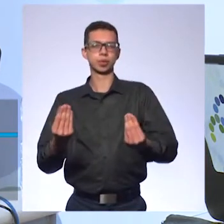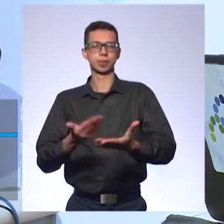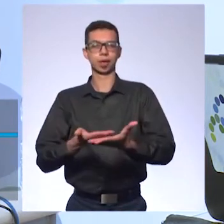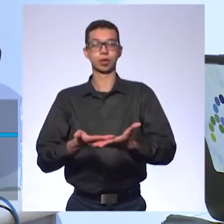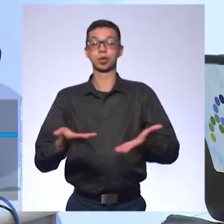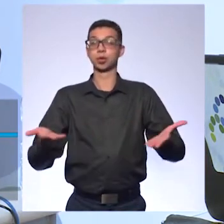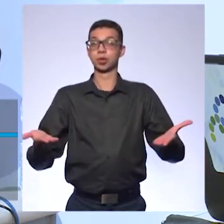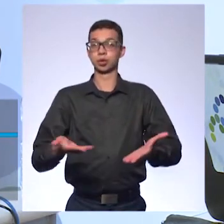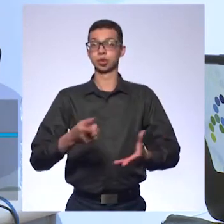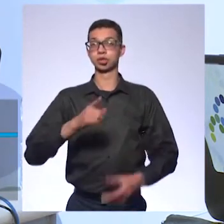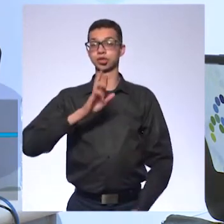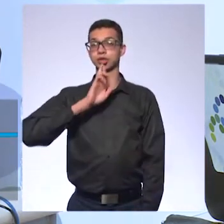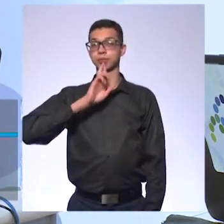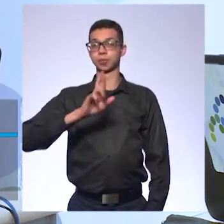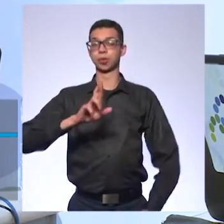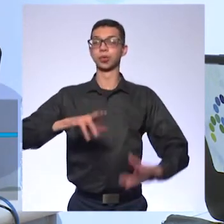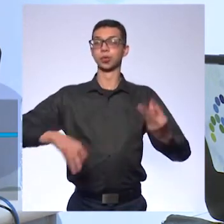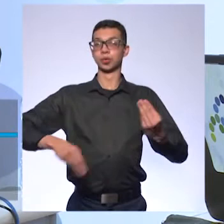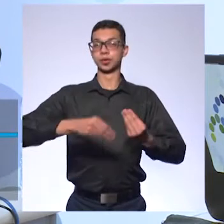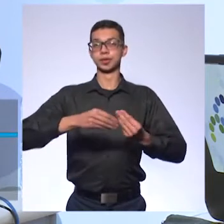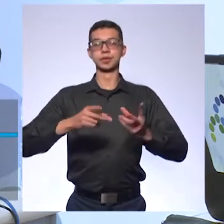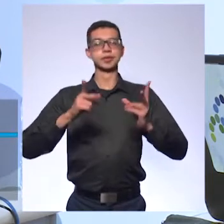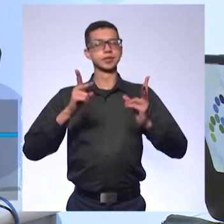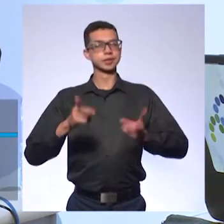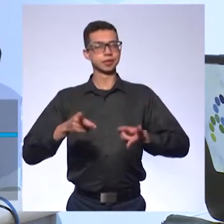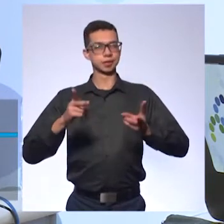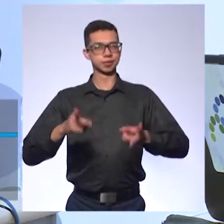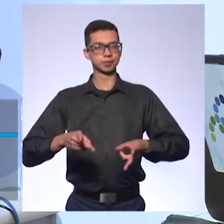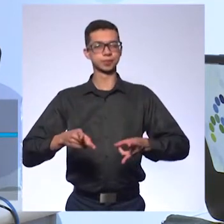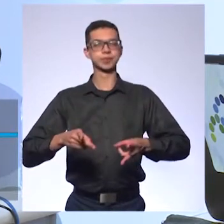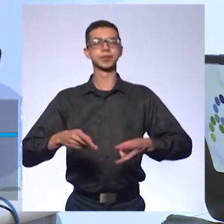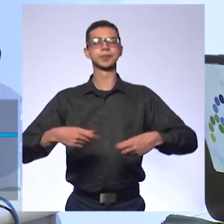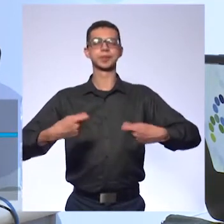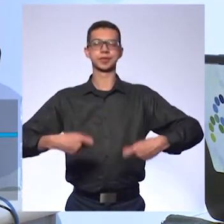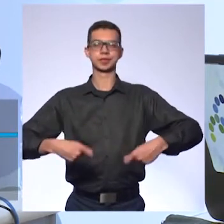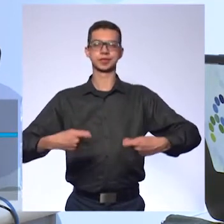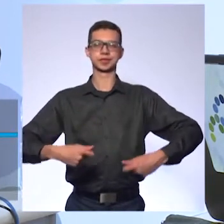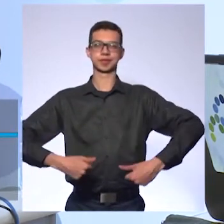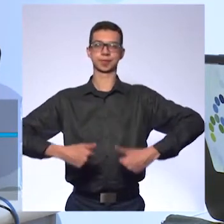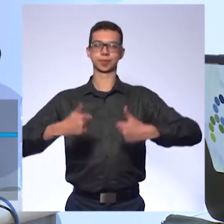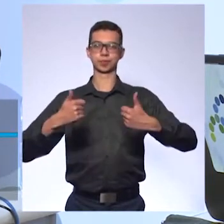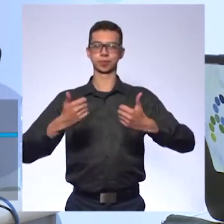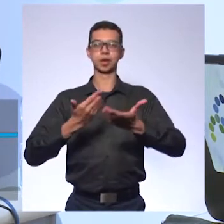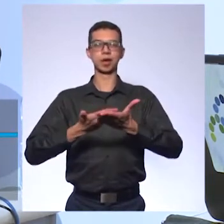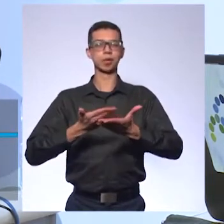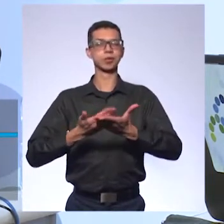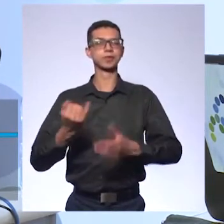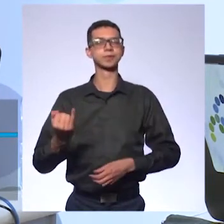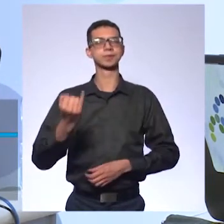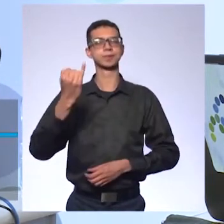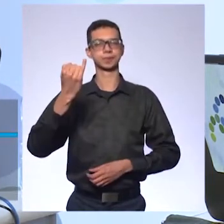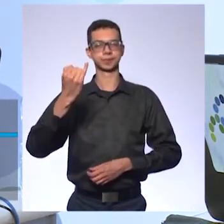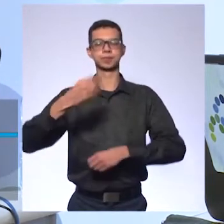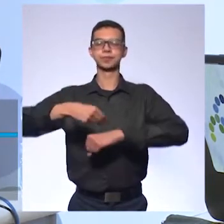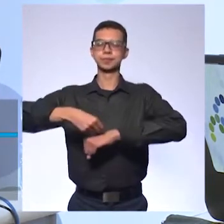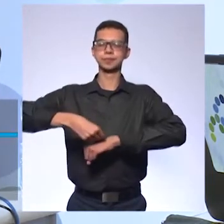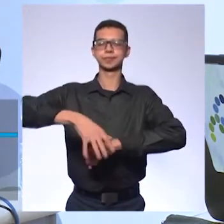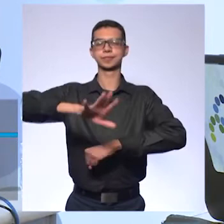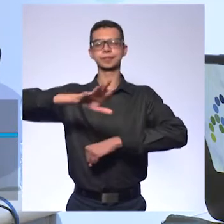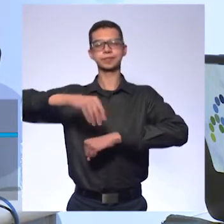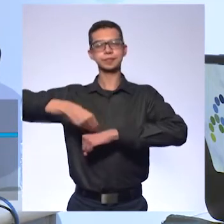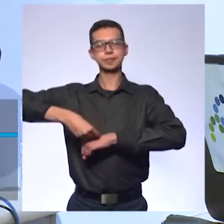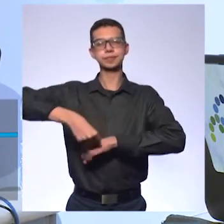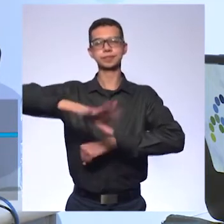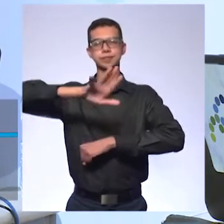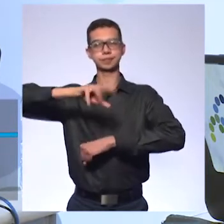possa sempre aqui melhorar e trazer aulas que realmente sejam bem significativas para a sua realidade.